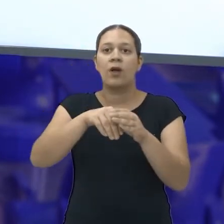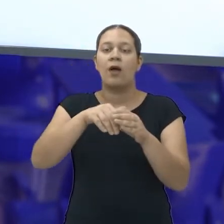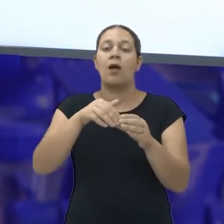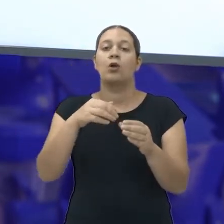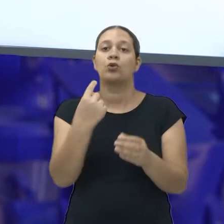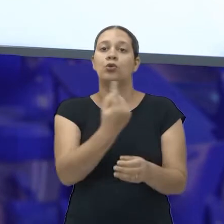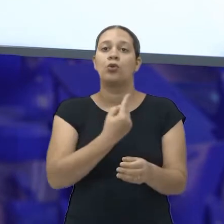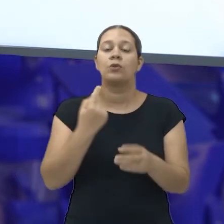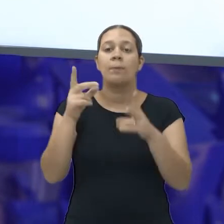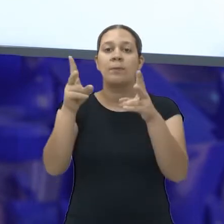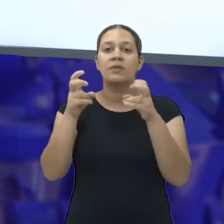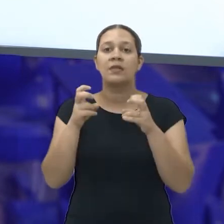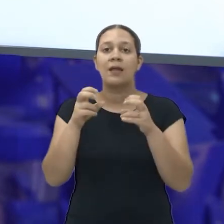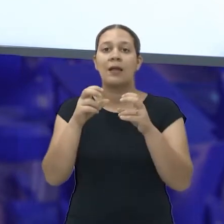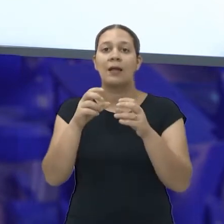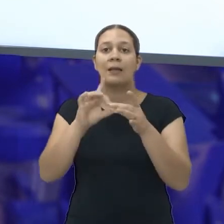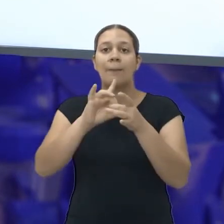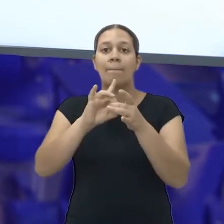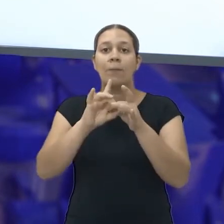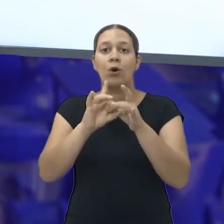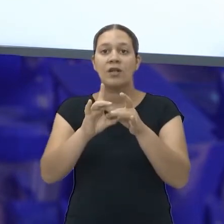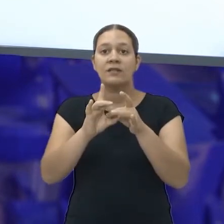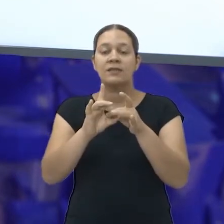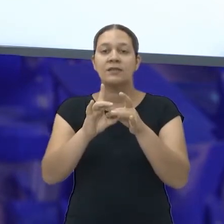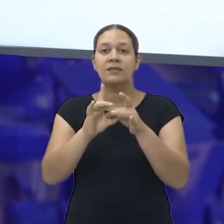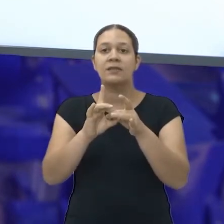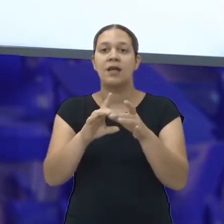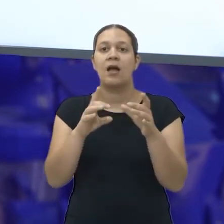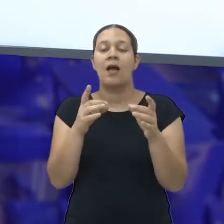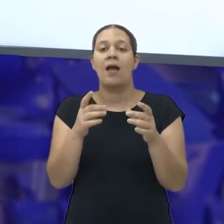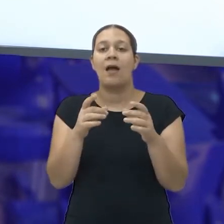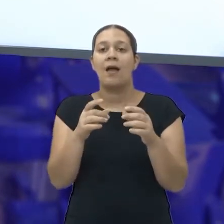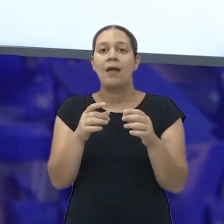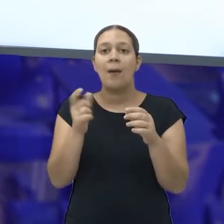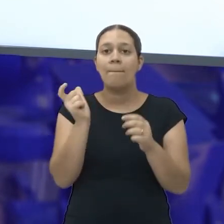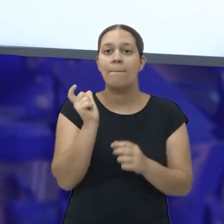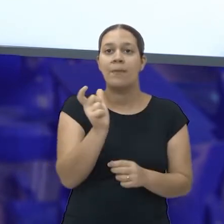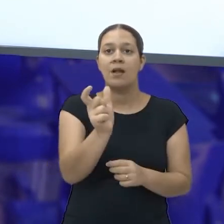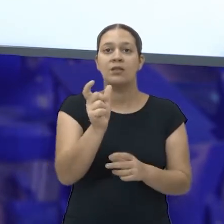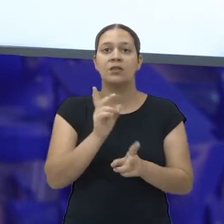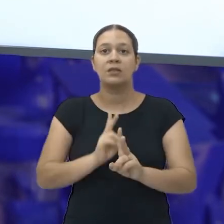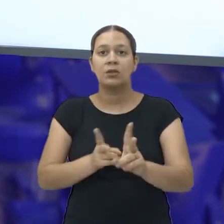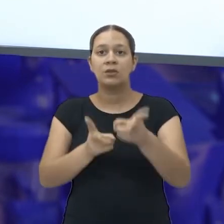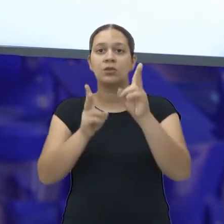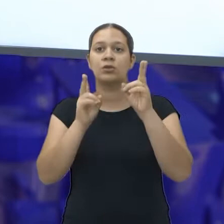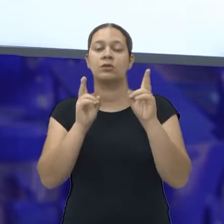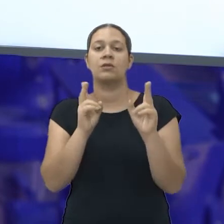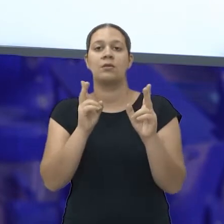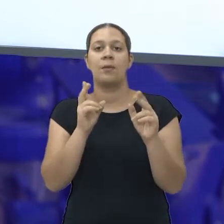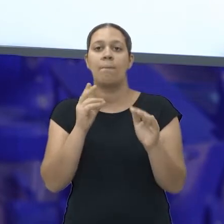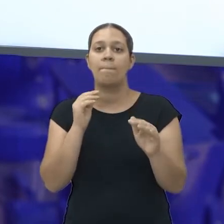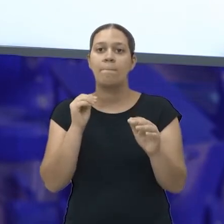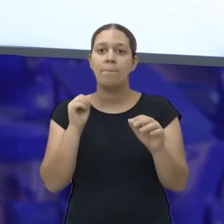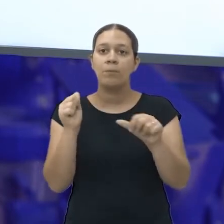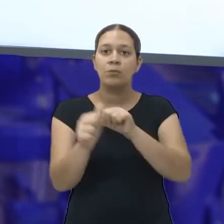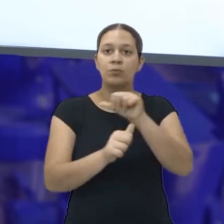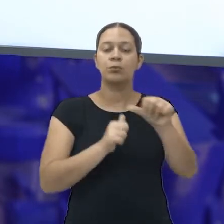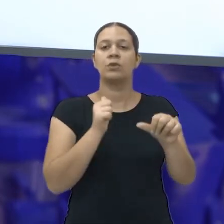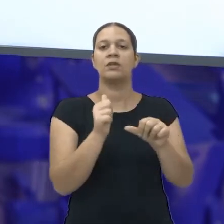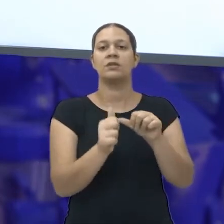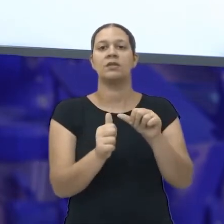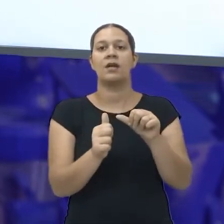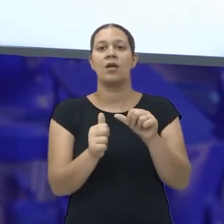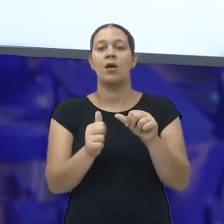vai perceber que a democracia ela é uma expressão que está sempre em construção e